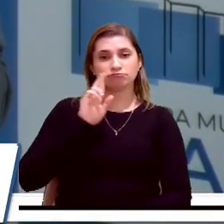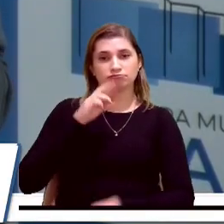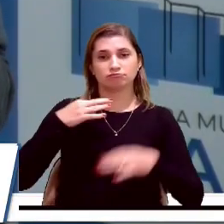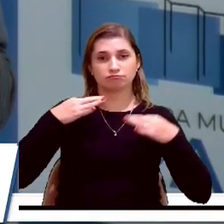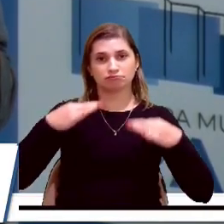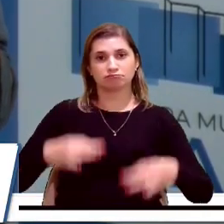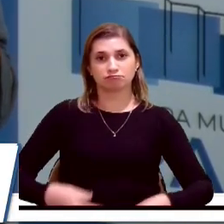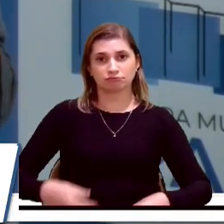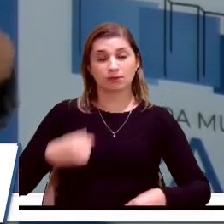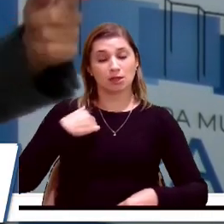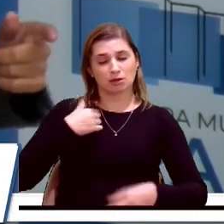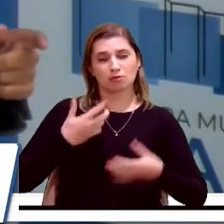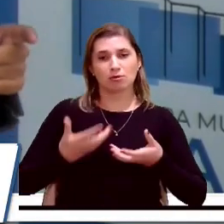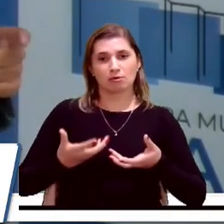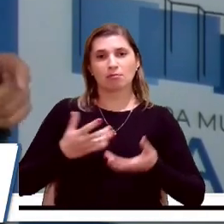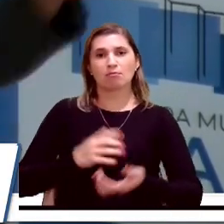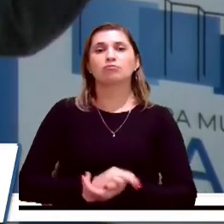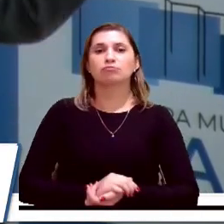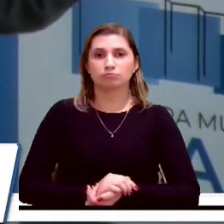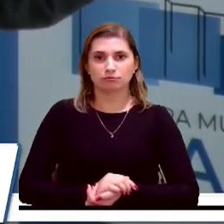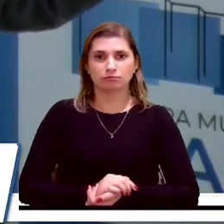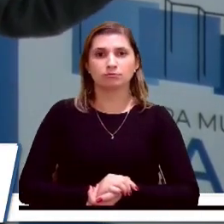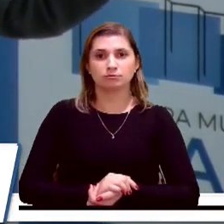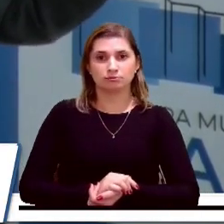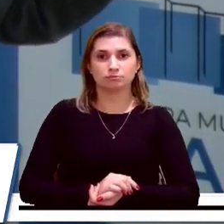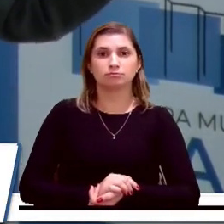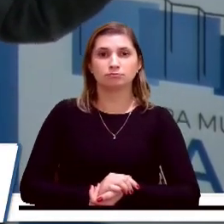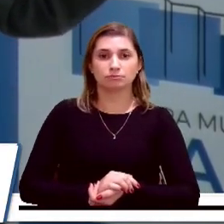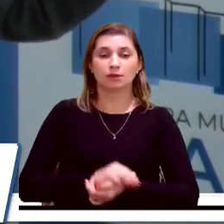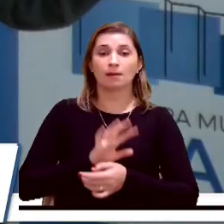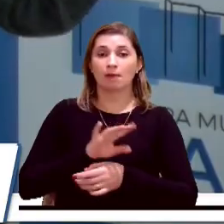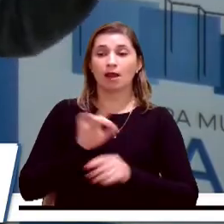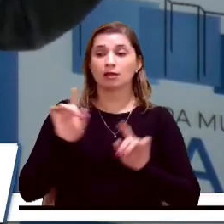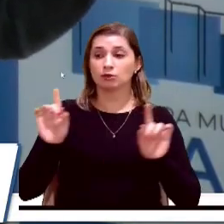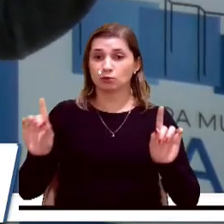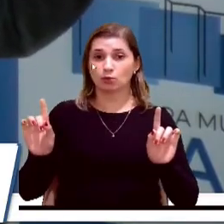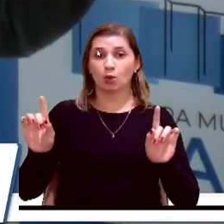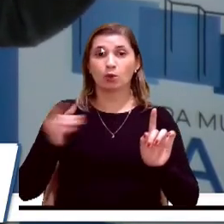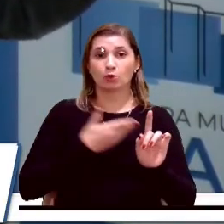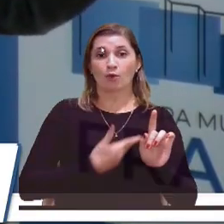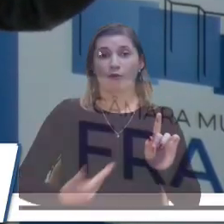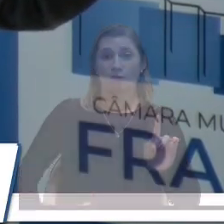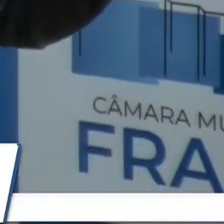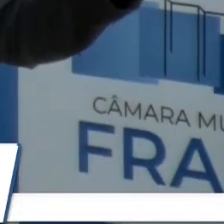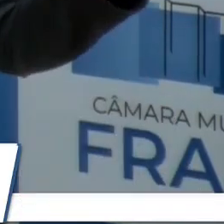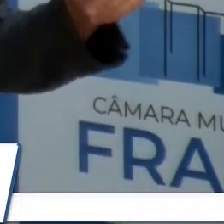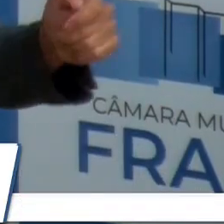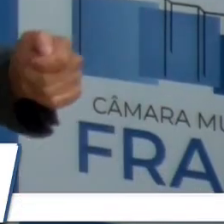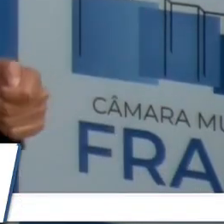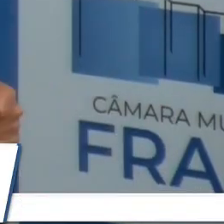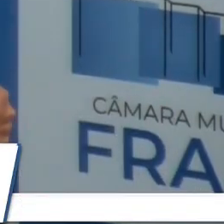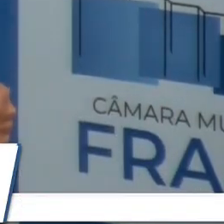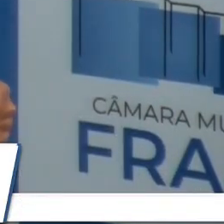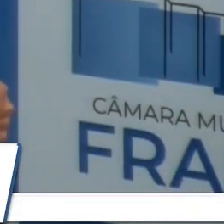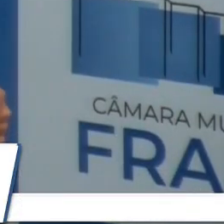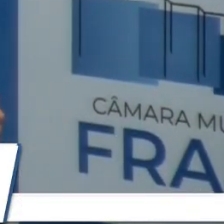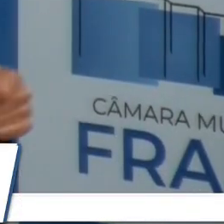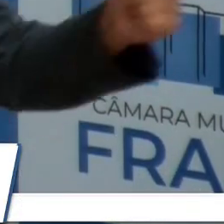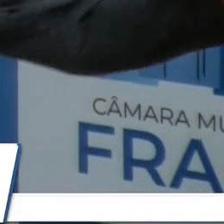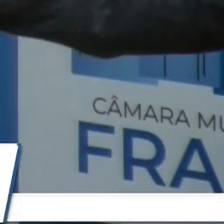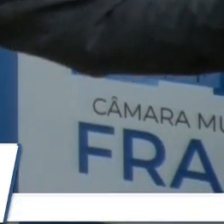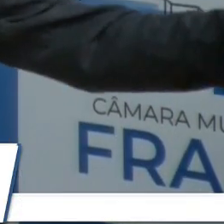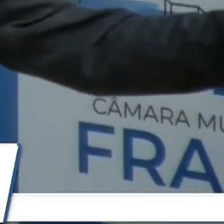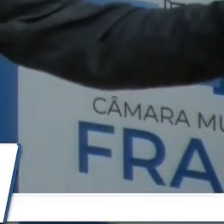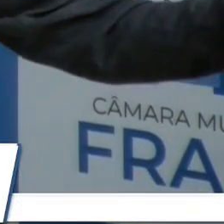eu sou. Agora, que os dois têm problema, e o que a gente fica feliz é que quando um pune